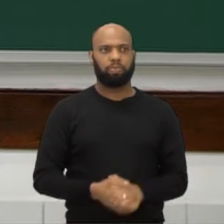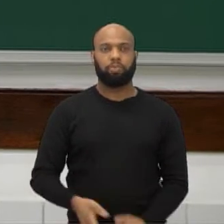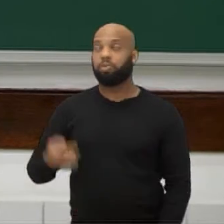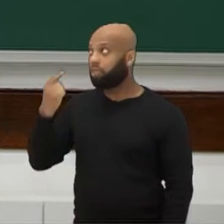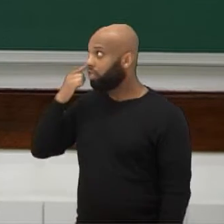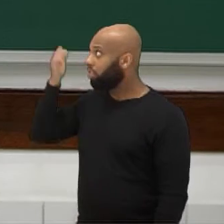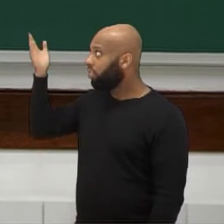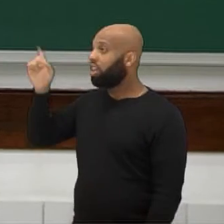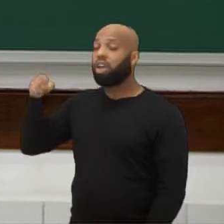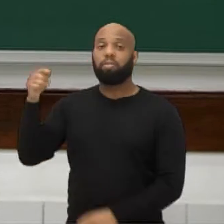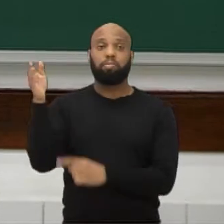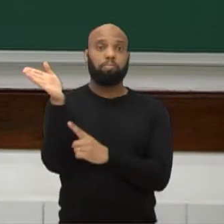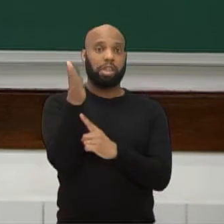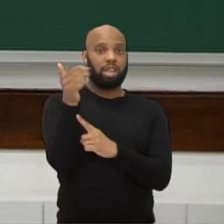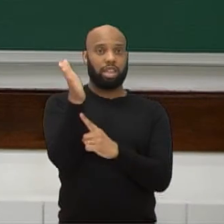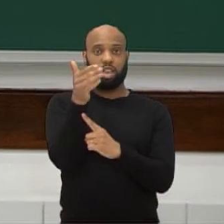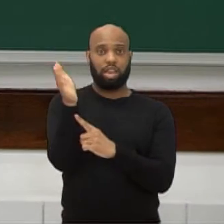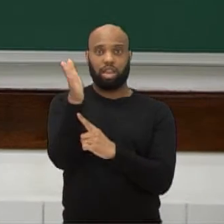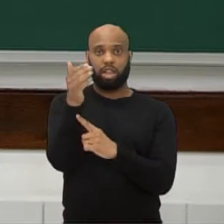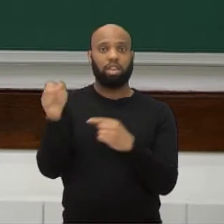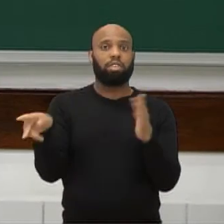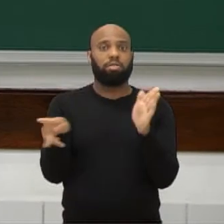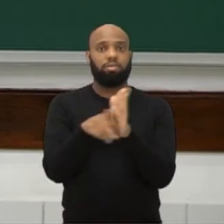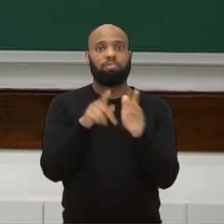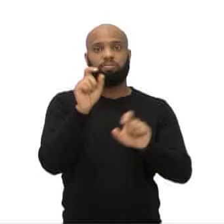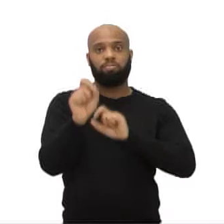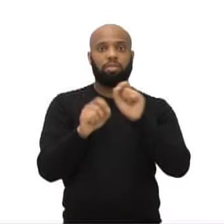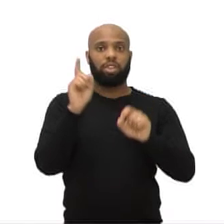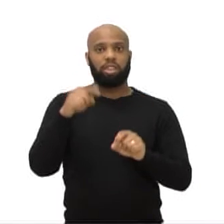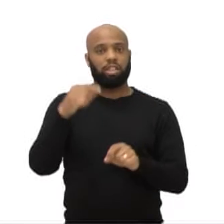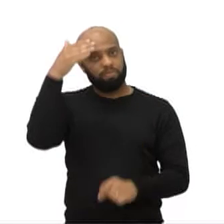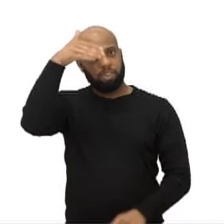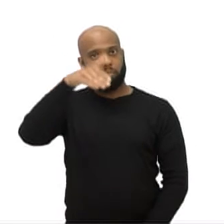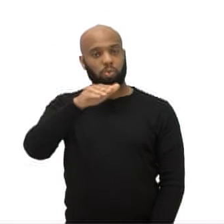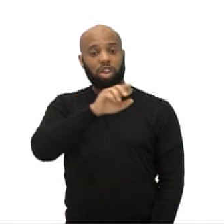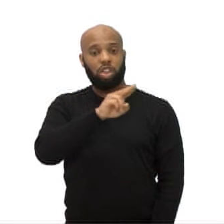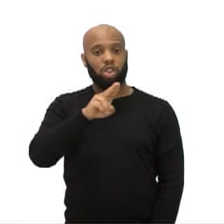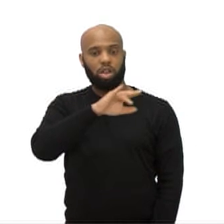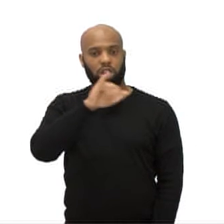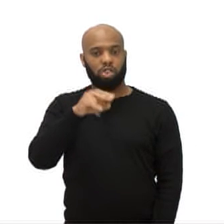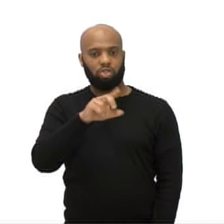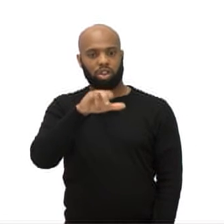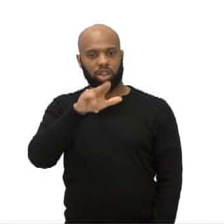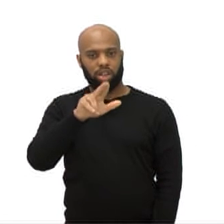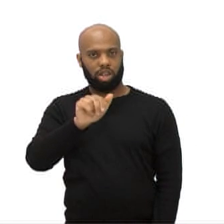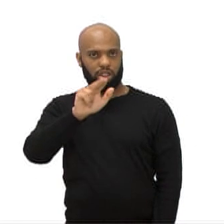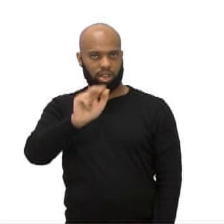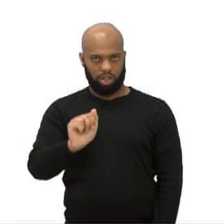Aqui nós temos a bandeira da República Juliana, correto?